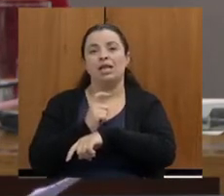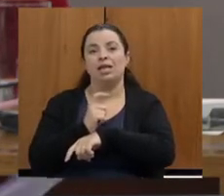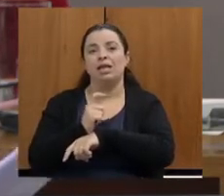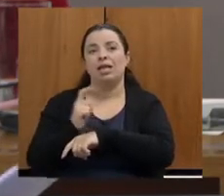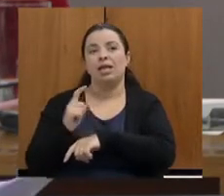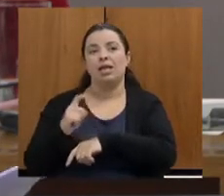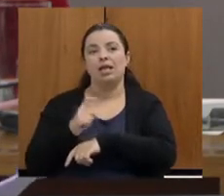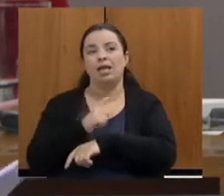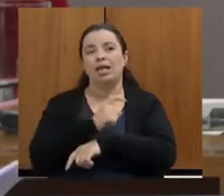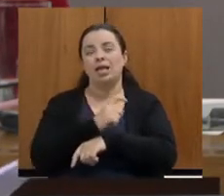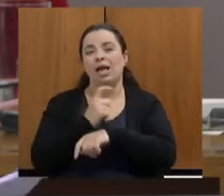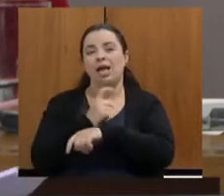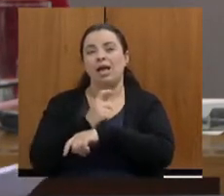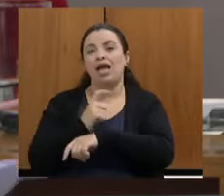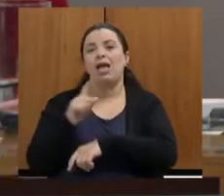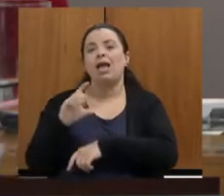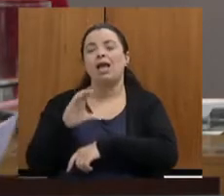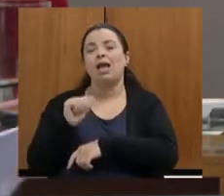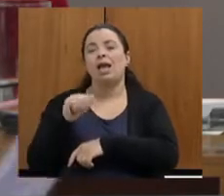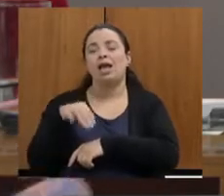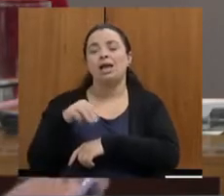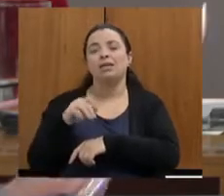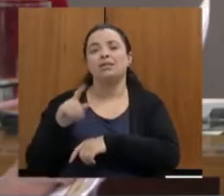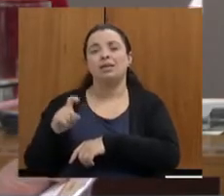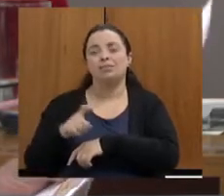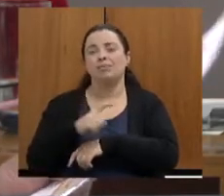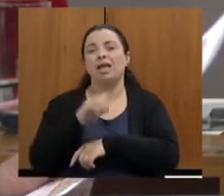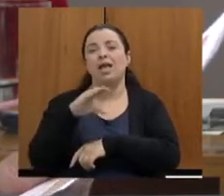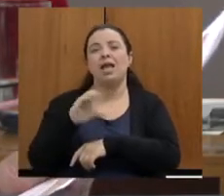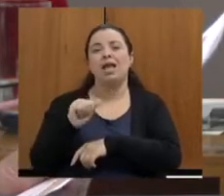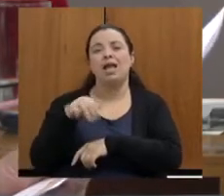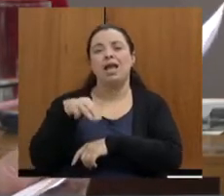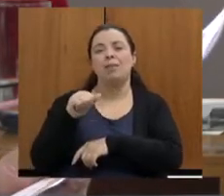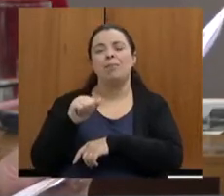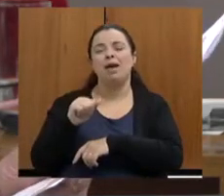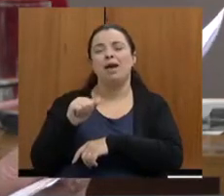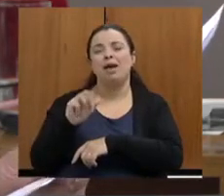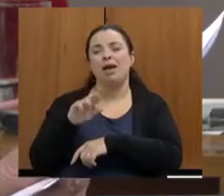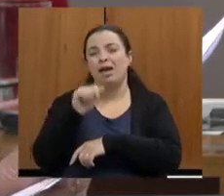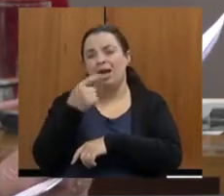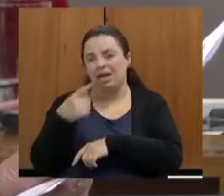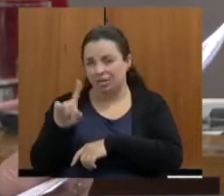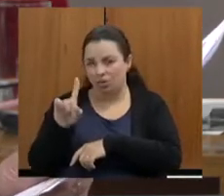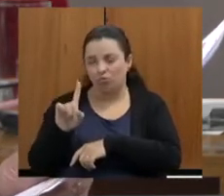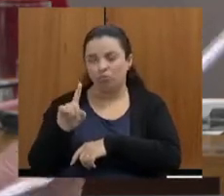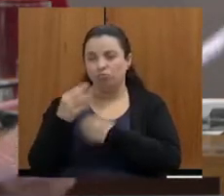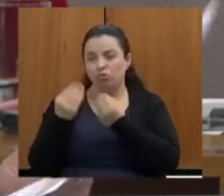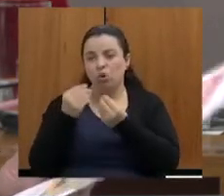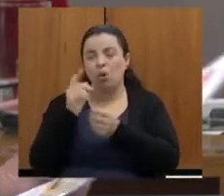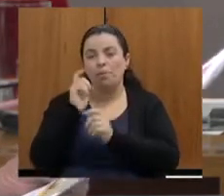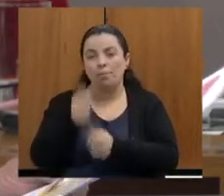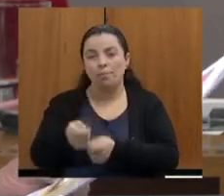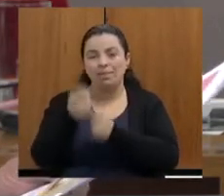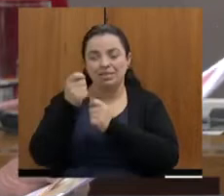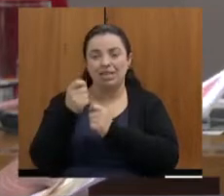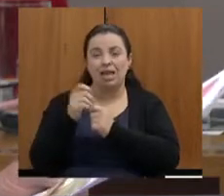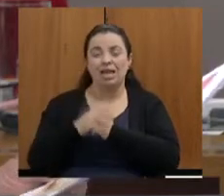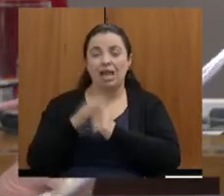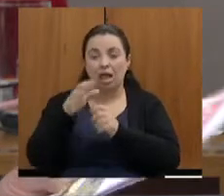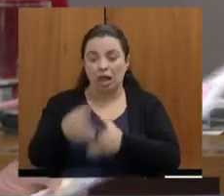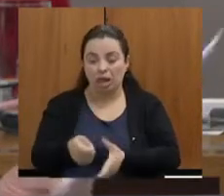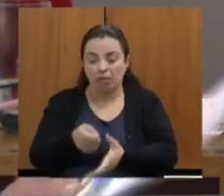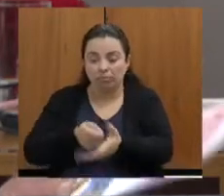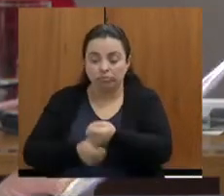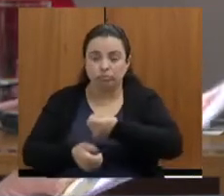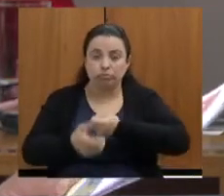EA impressionante como que o A Pesca está toda ela com lama e